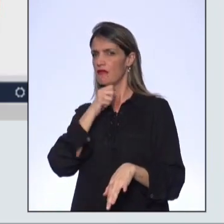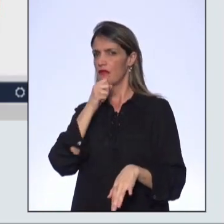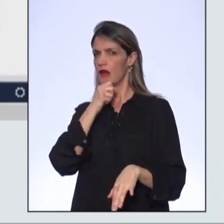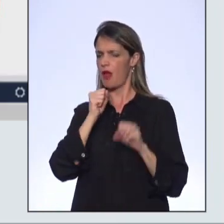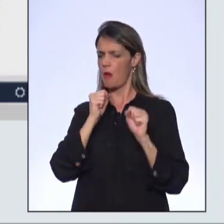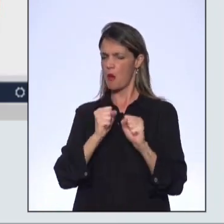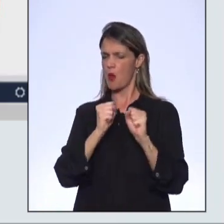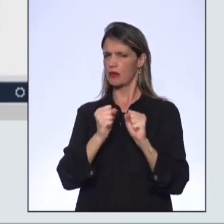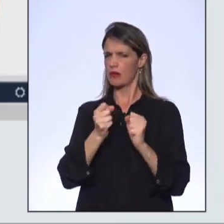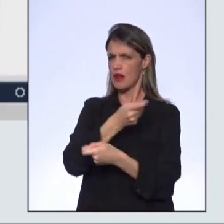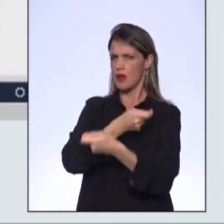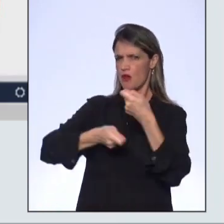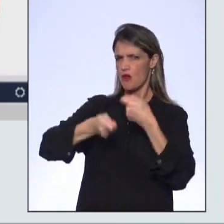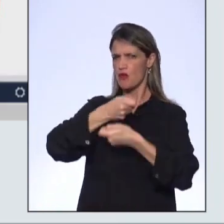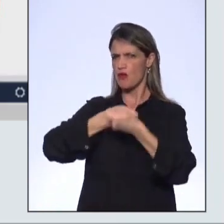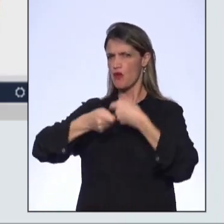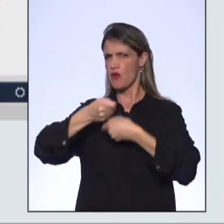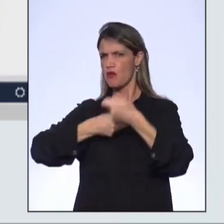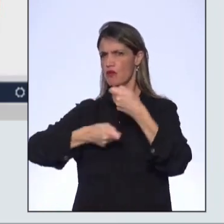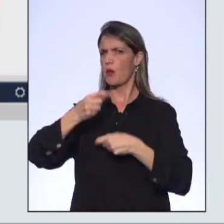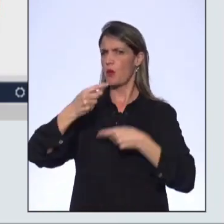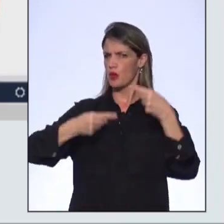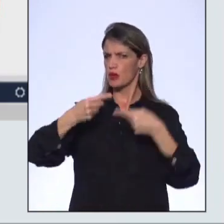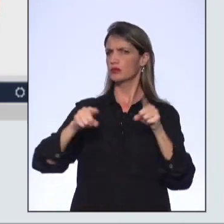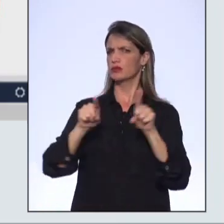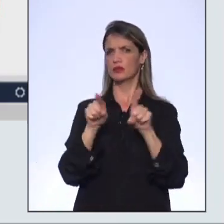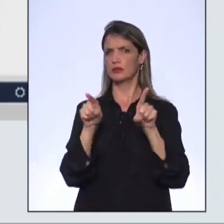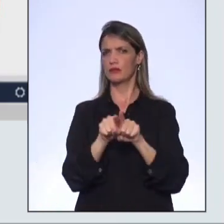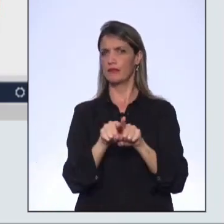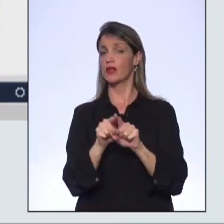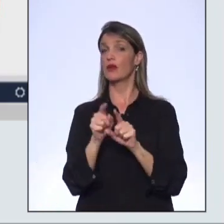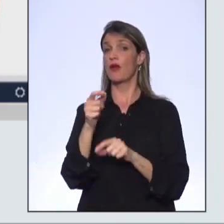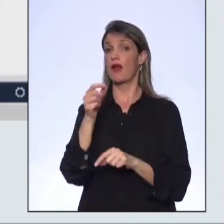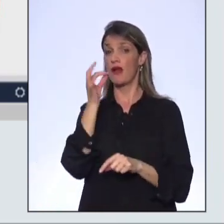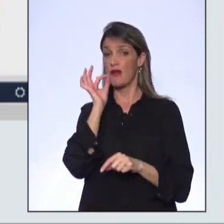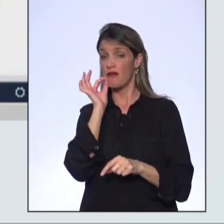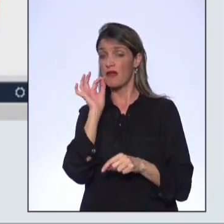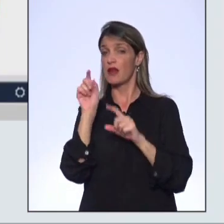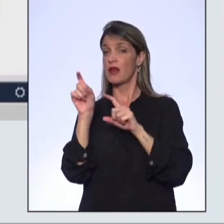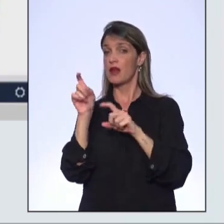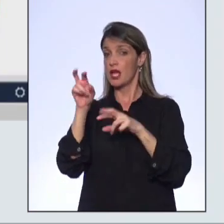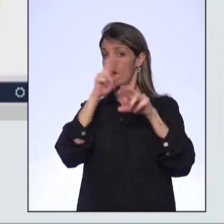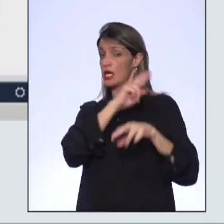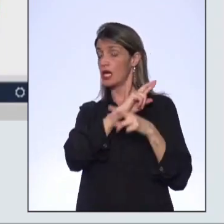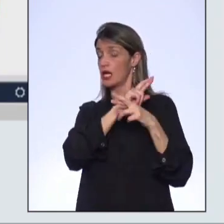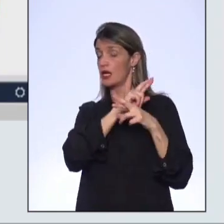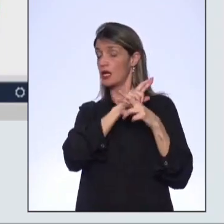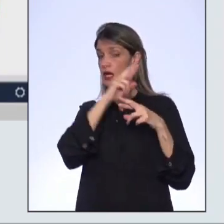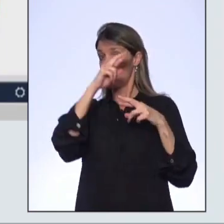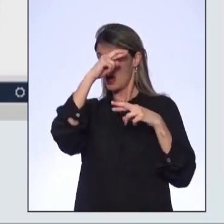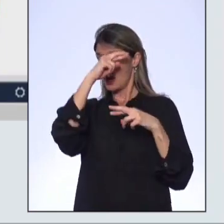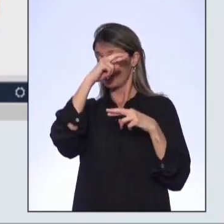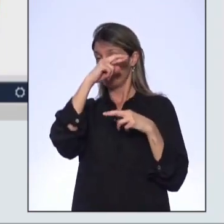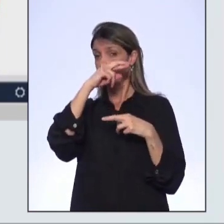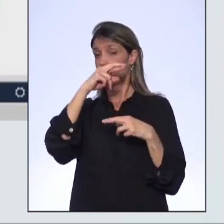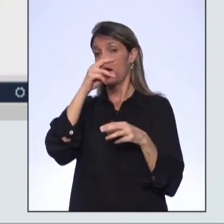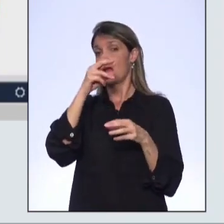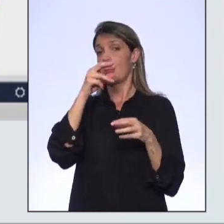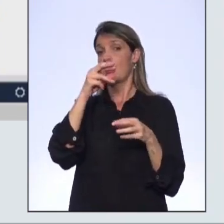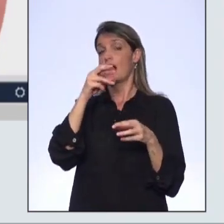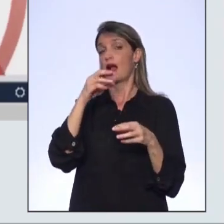econômico e poder político. Tanto é que ele foi responsável pelo surgimento da expressão política do café com